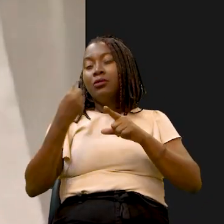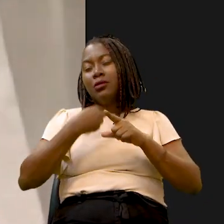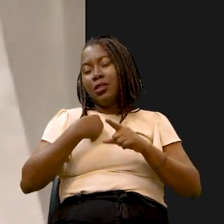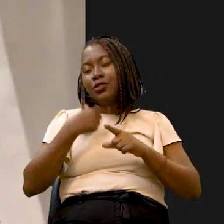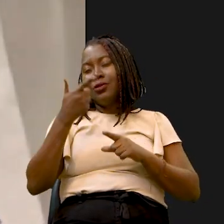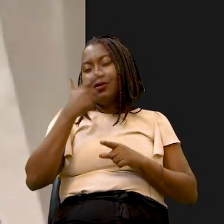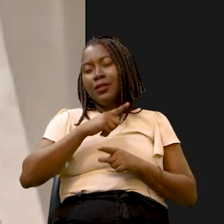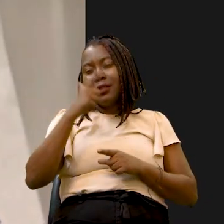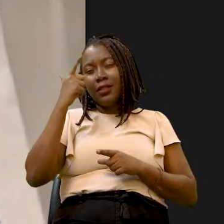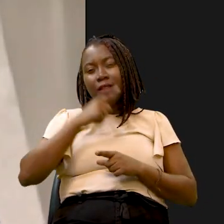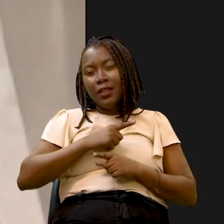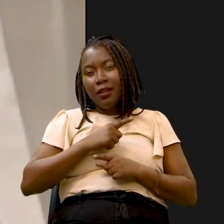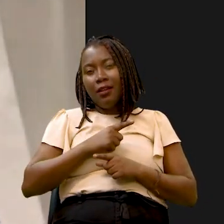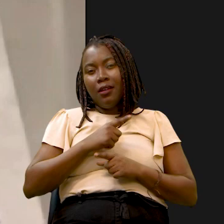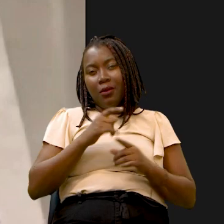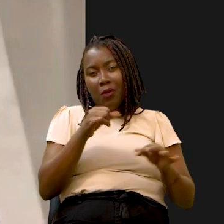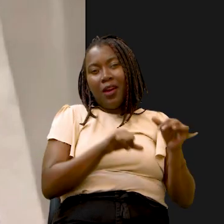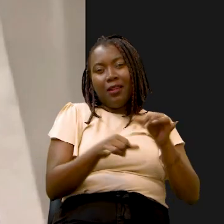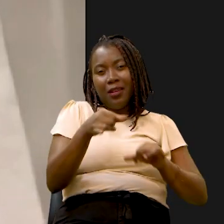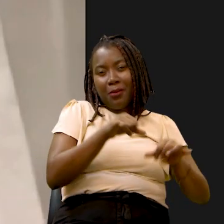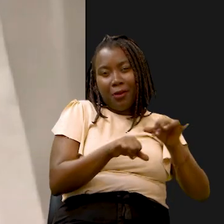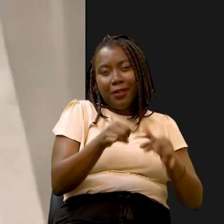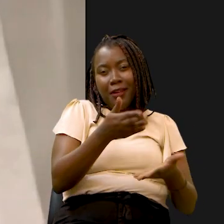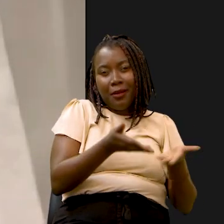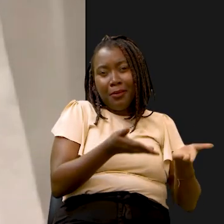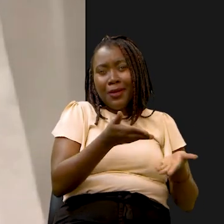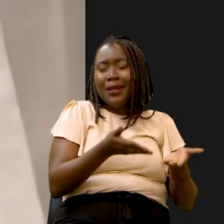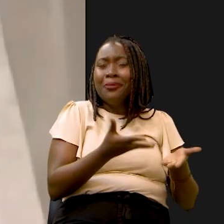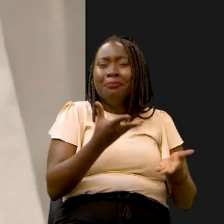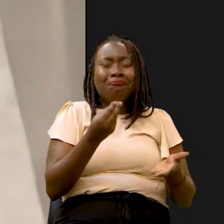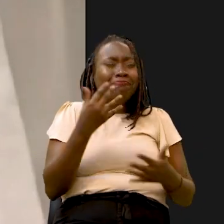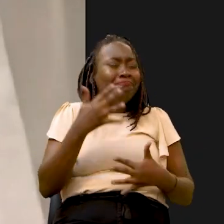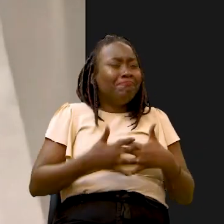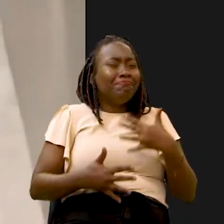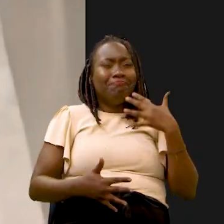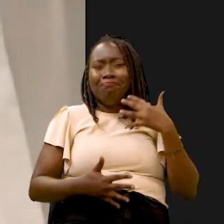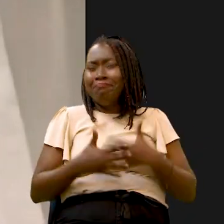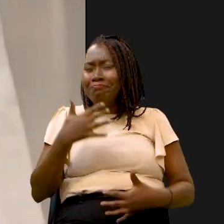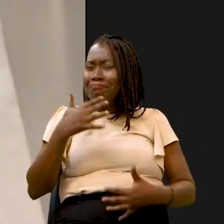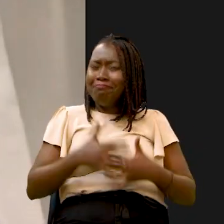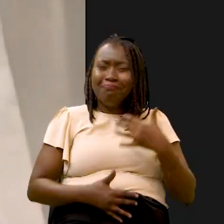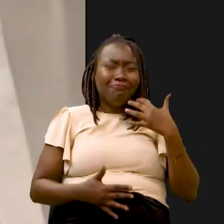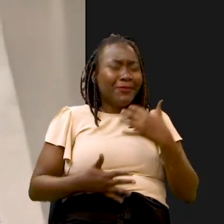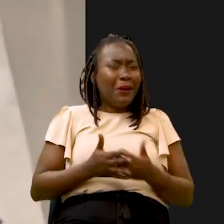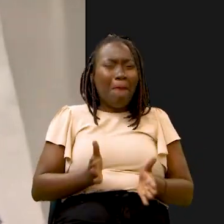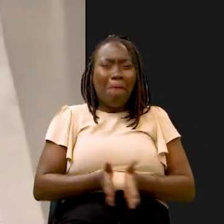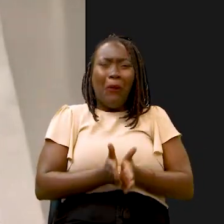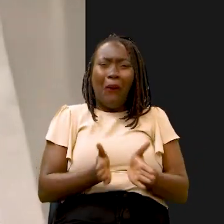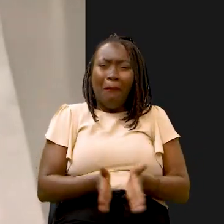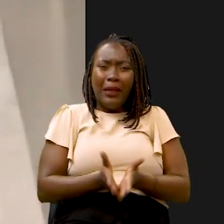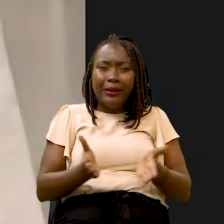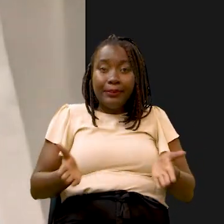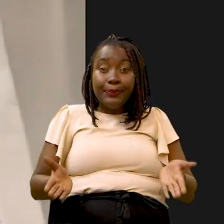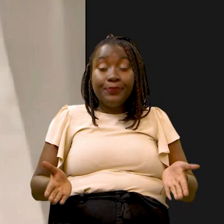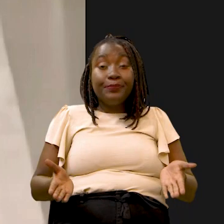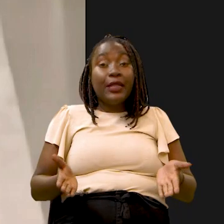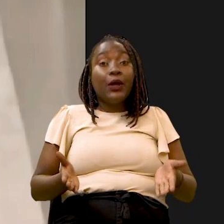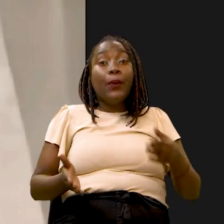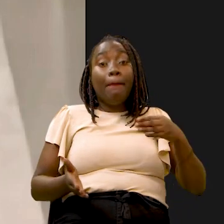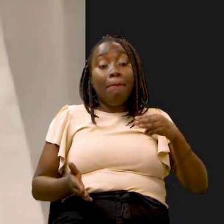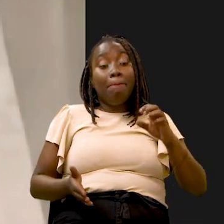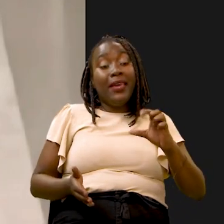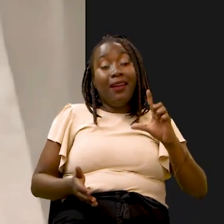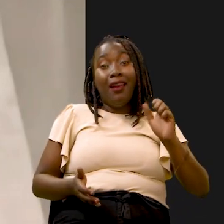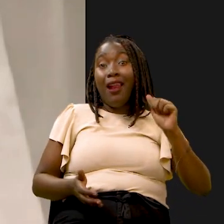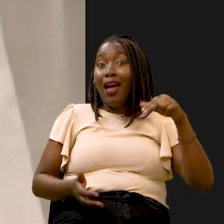os resultados que a gente conseguia com a quimioterapia sempre foram muito frustrantes, eram muito pobres,